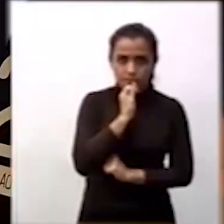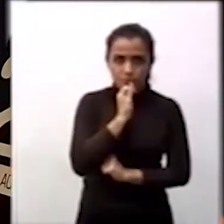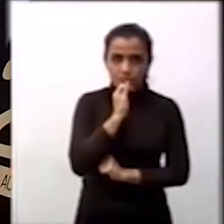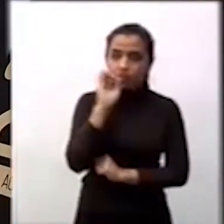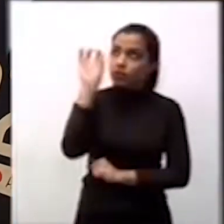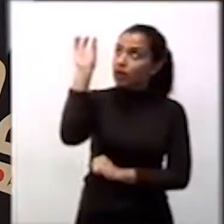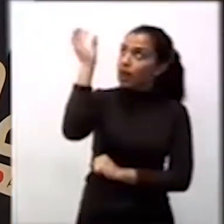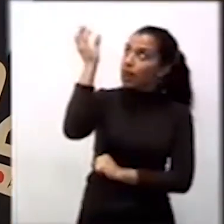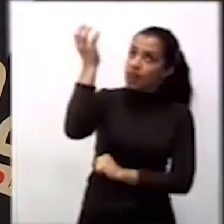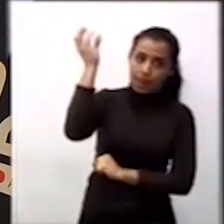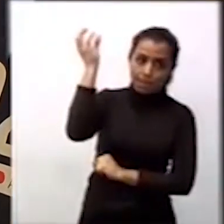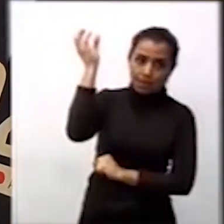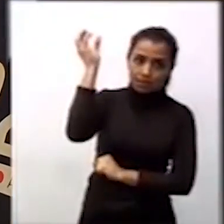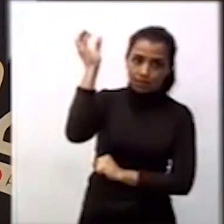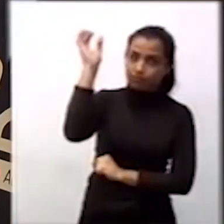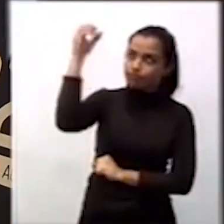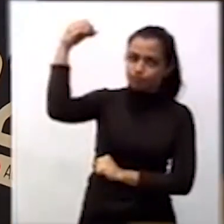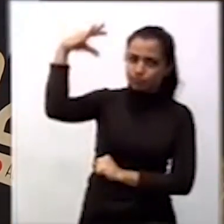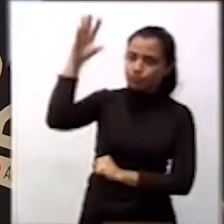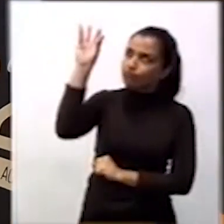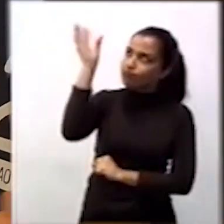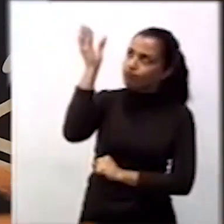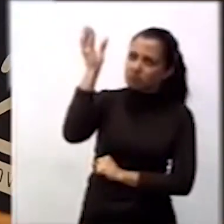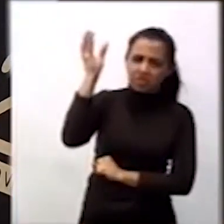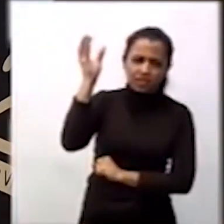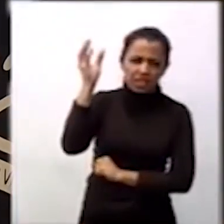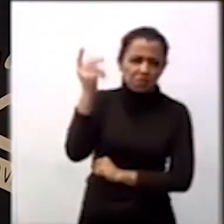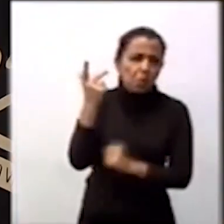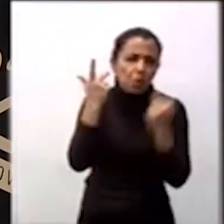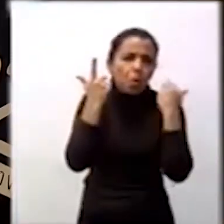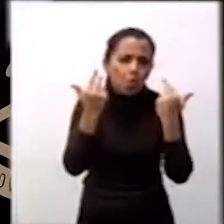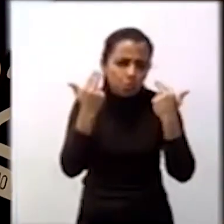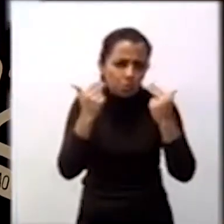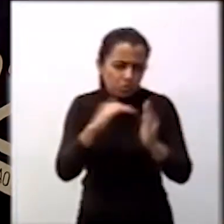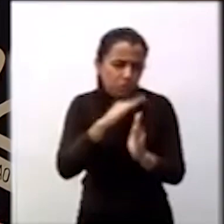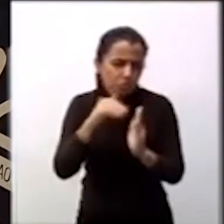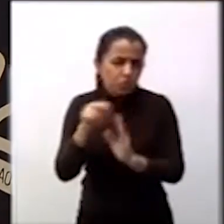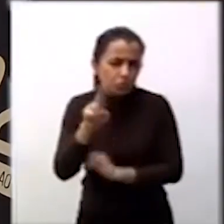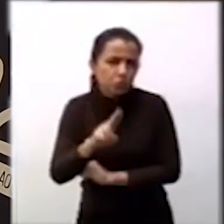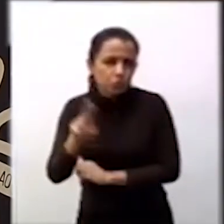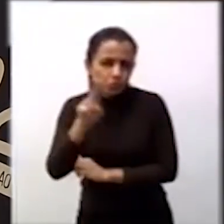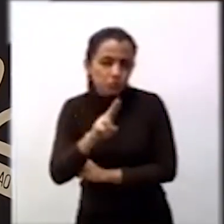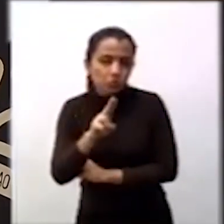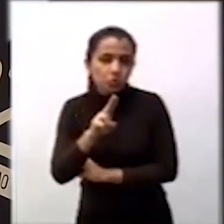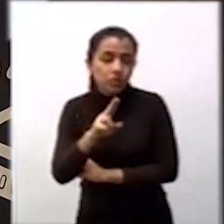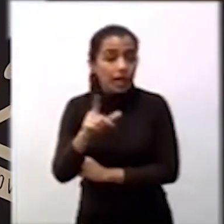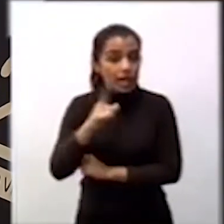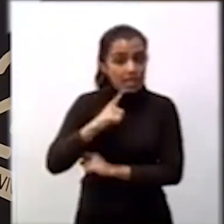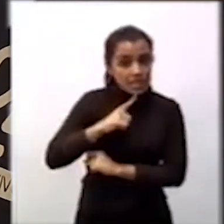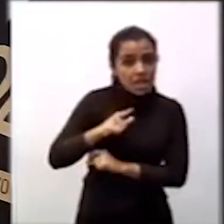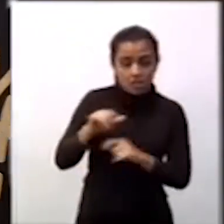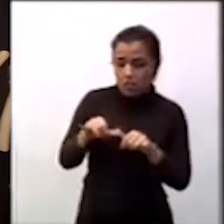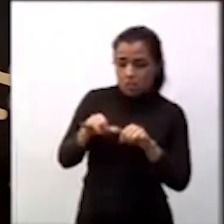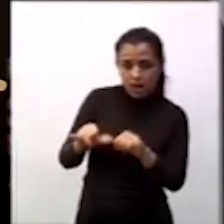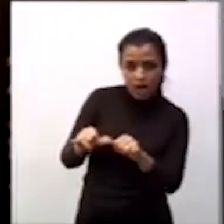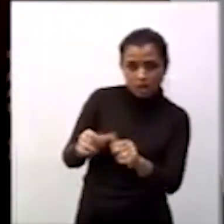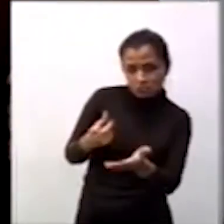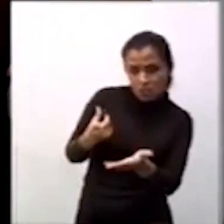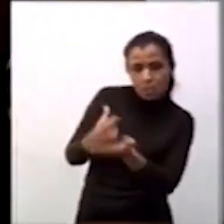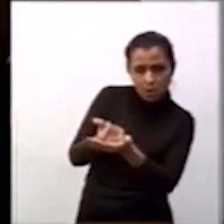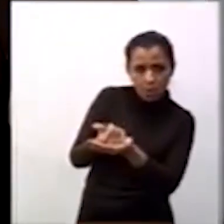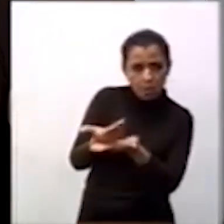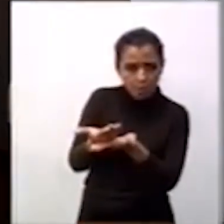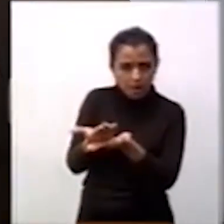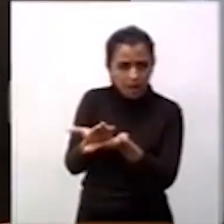lâmpadas, que são coisas bem comuns. E aí eu vou falar das lâmpadas que se encontram hoje facilmente no mercado, outras que